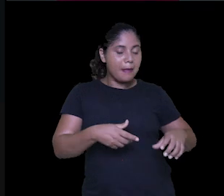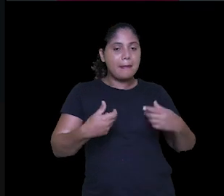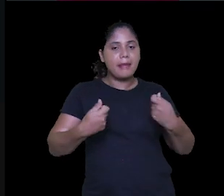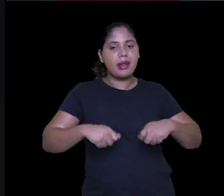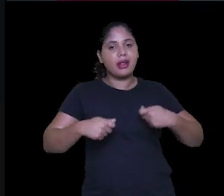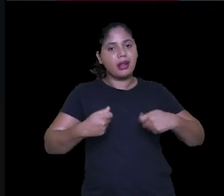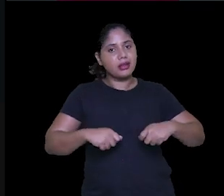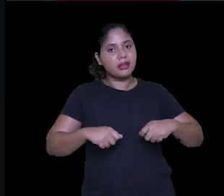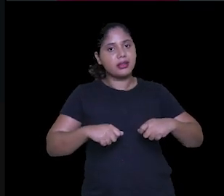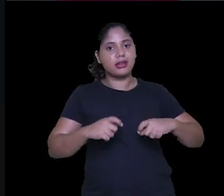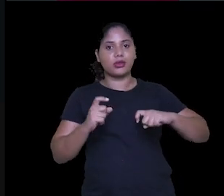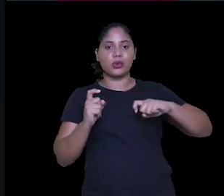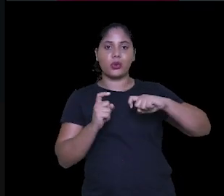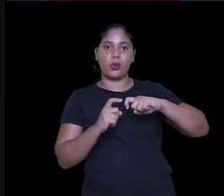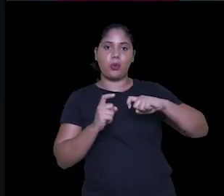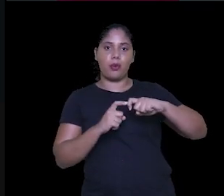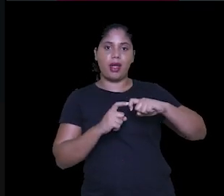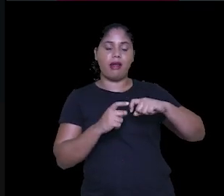suaves.